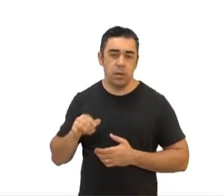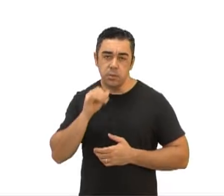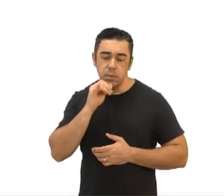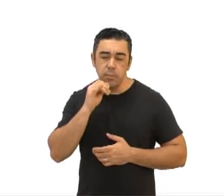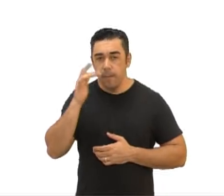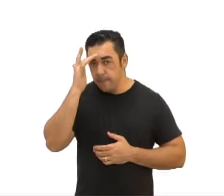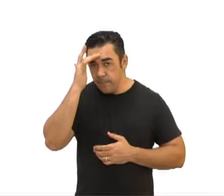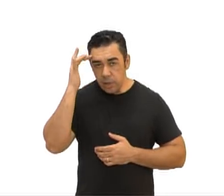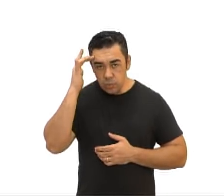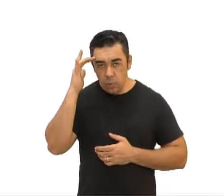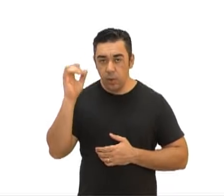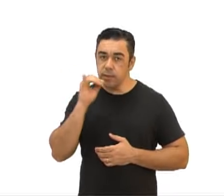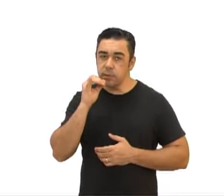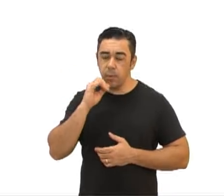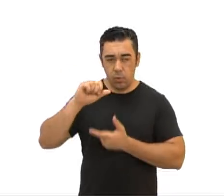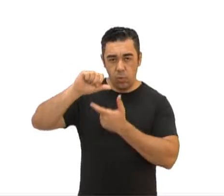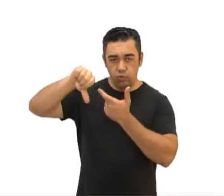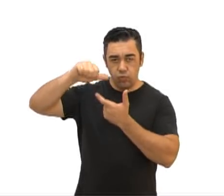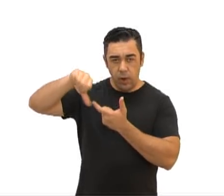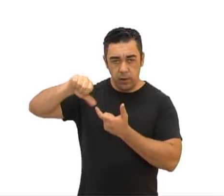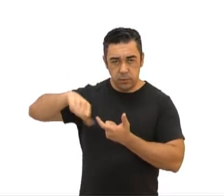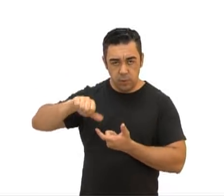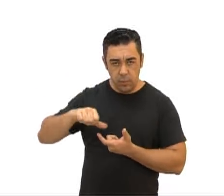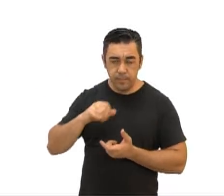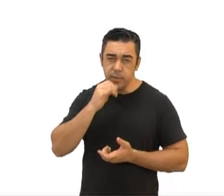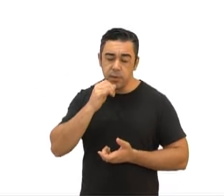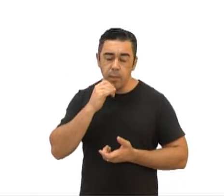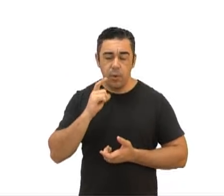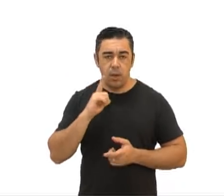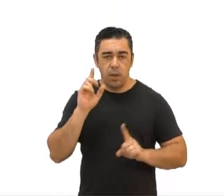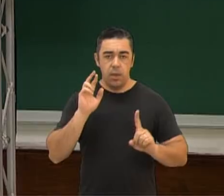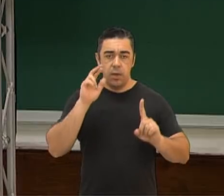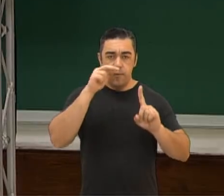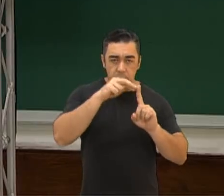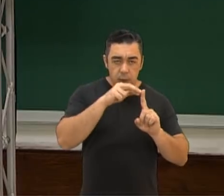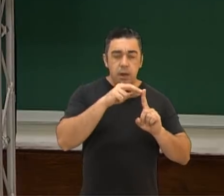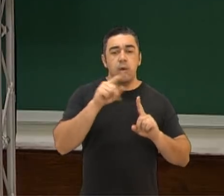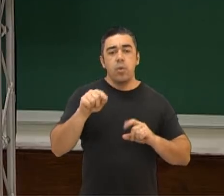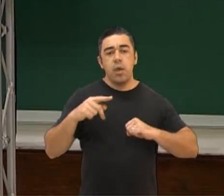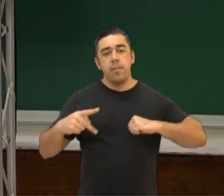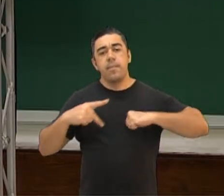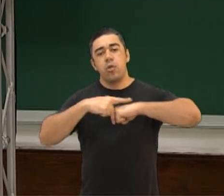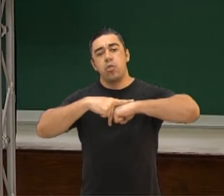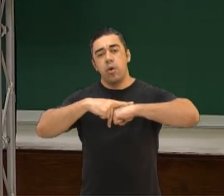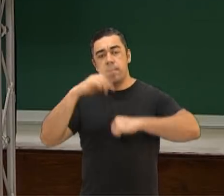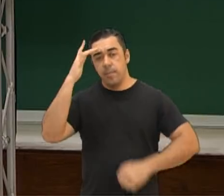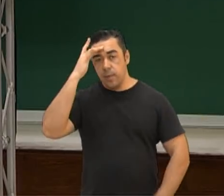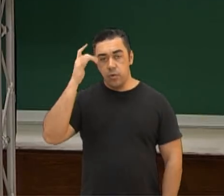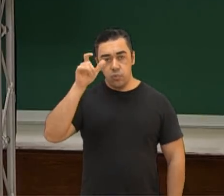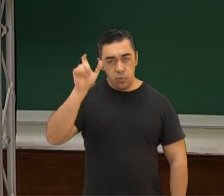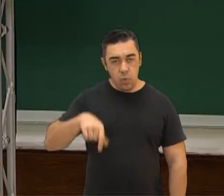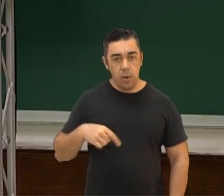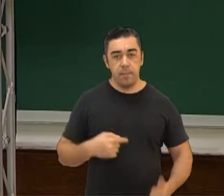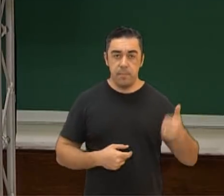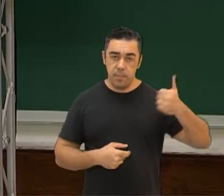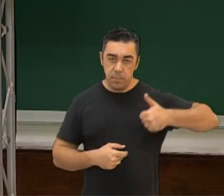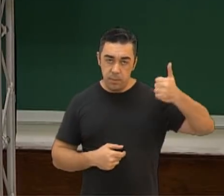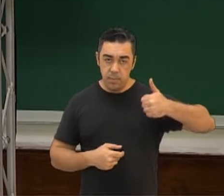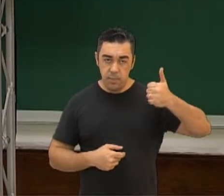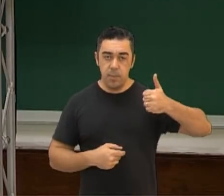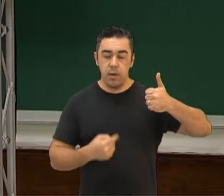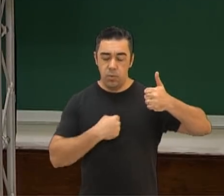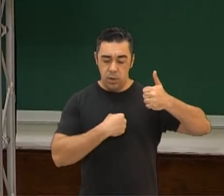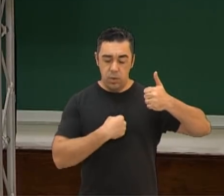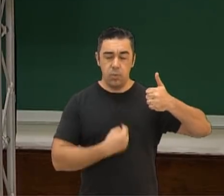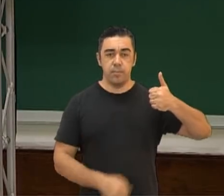na conjugação dos verbos, por exemplo? Né? Quando eu tenho como referência um pronome pessoal, que pode ser ali, primeira pessoa do singular,